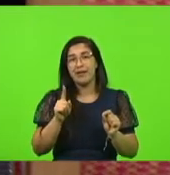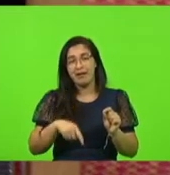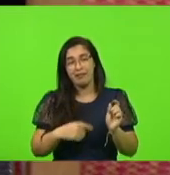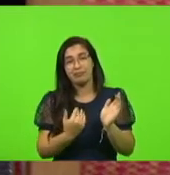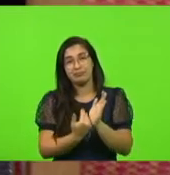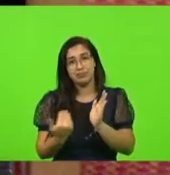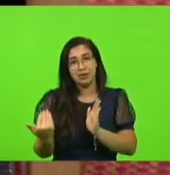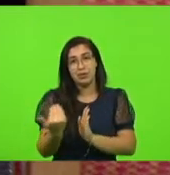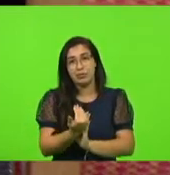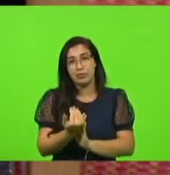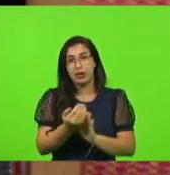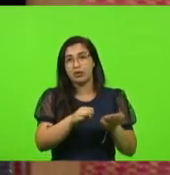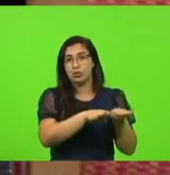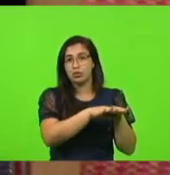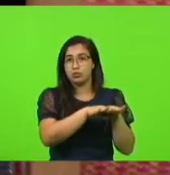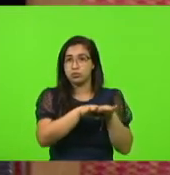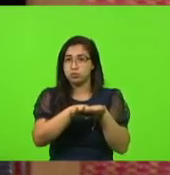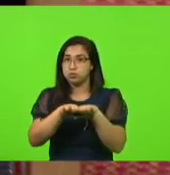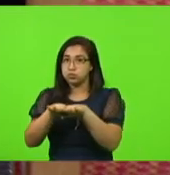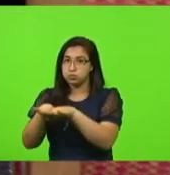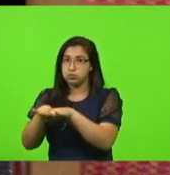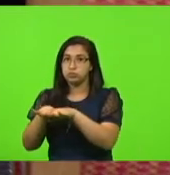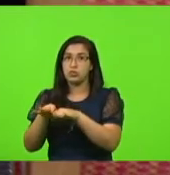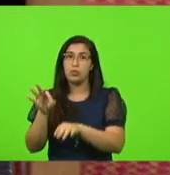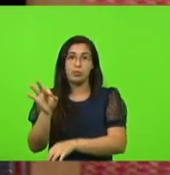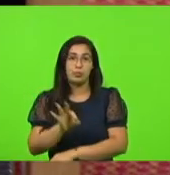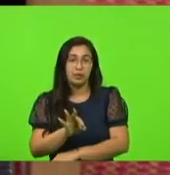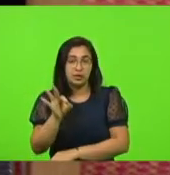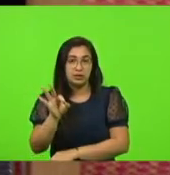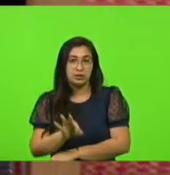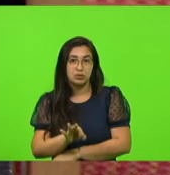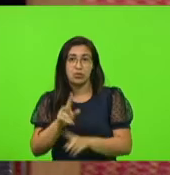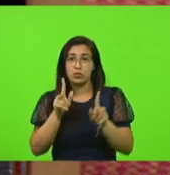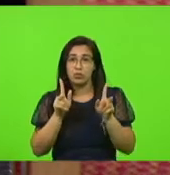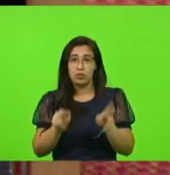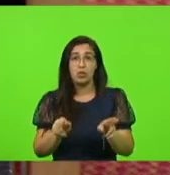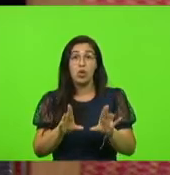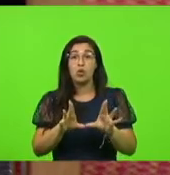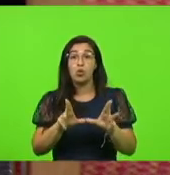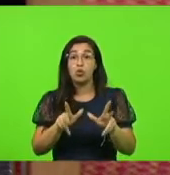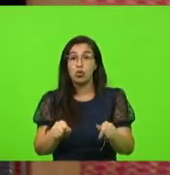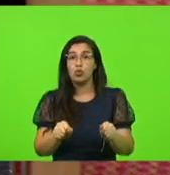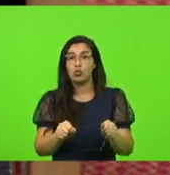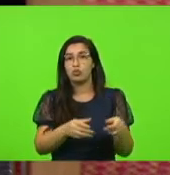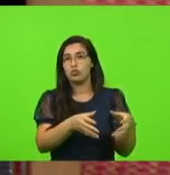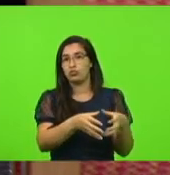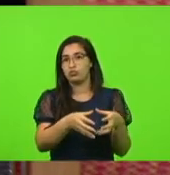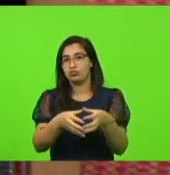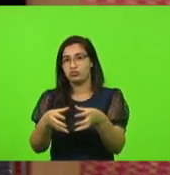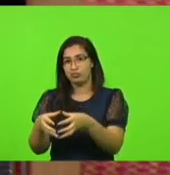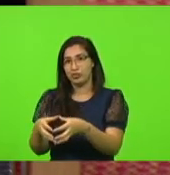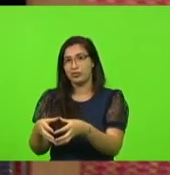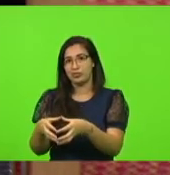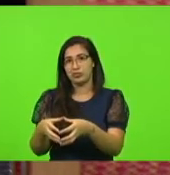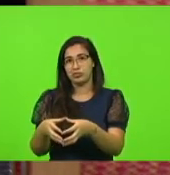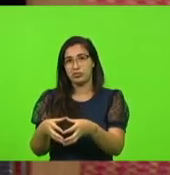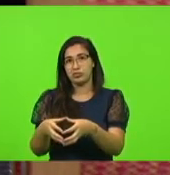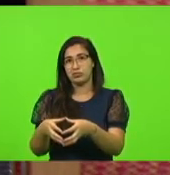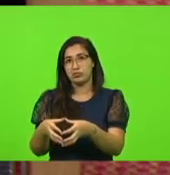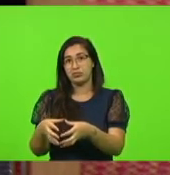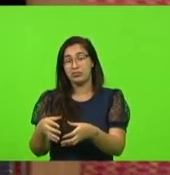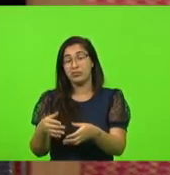aumento linear, um percentual idêntico para todas as categorias, para não